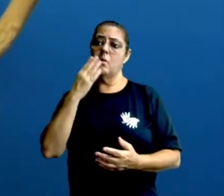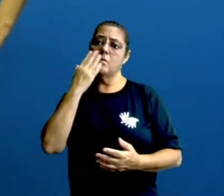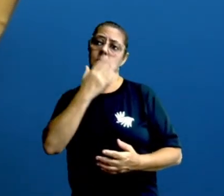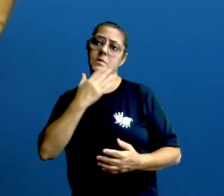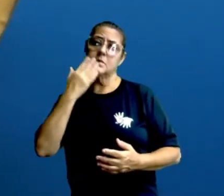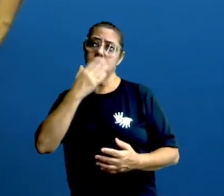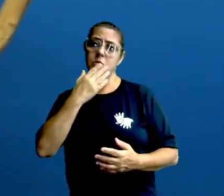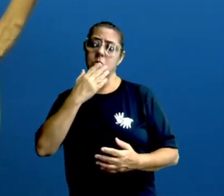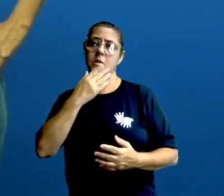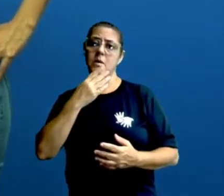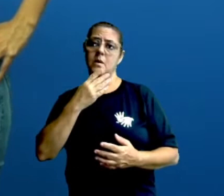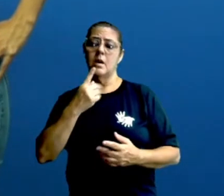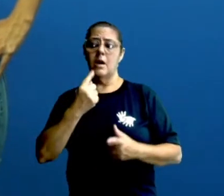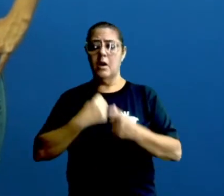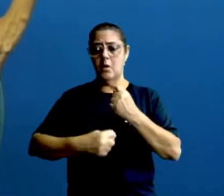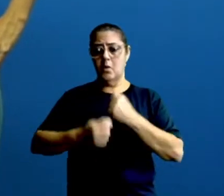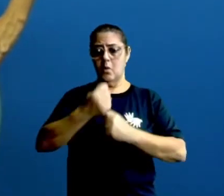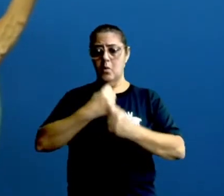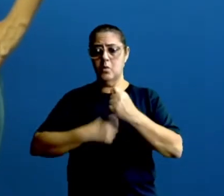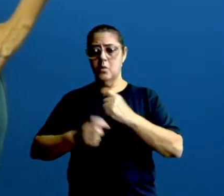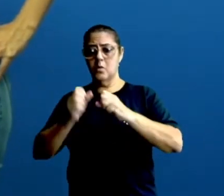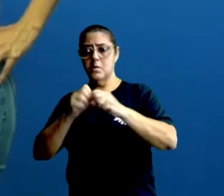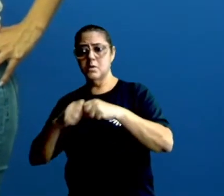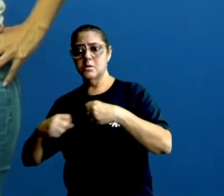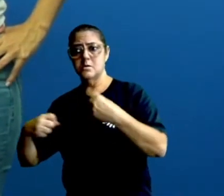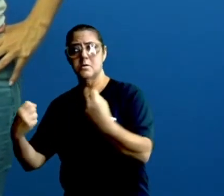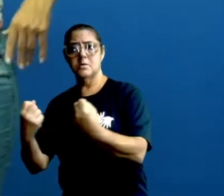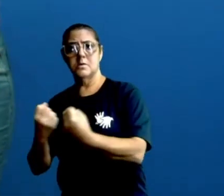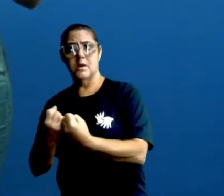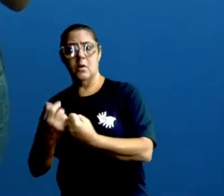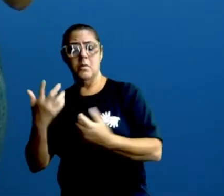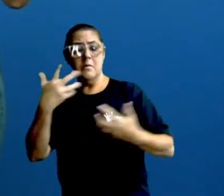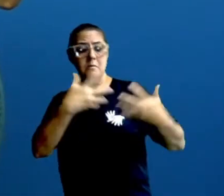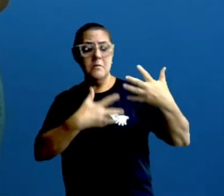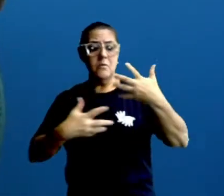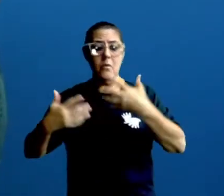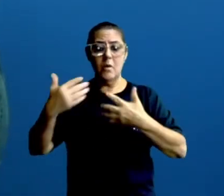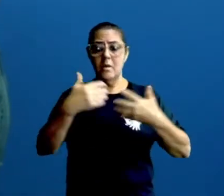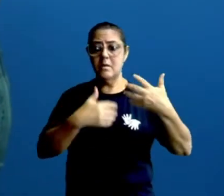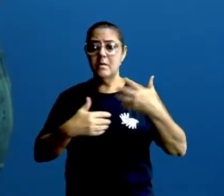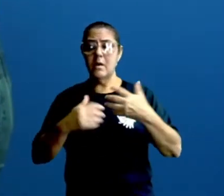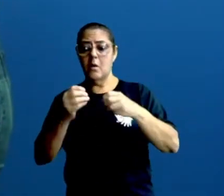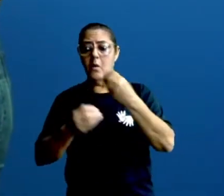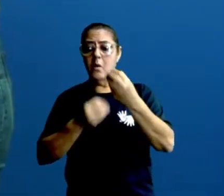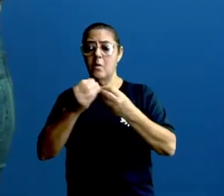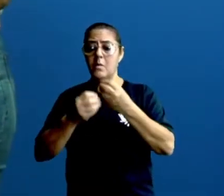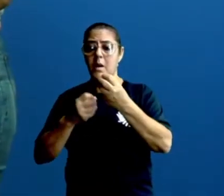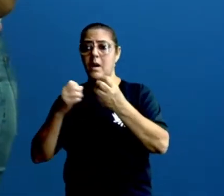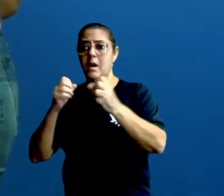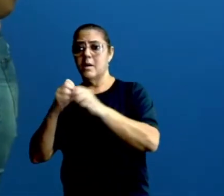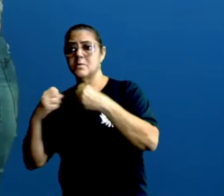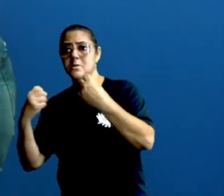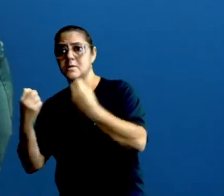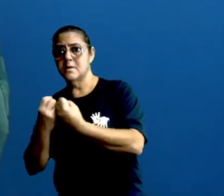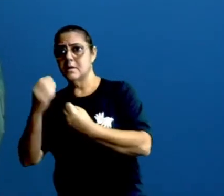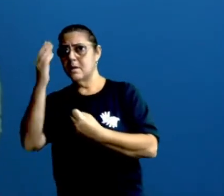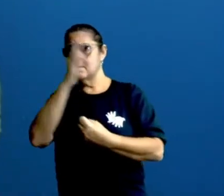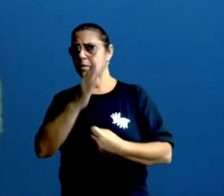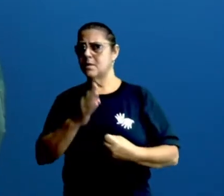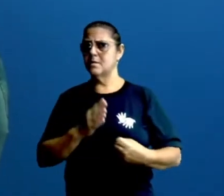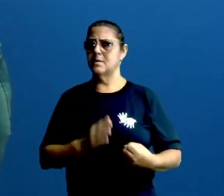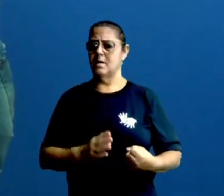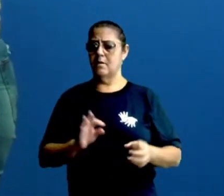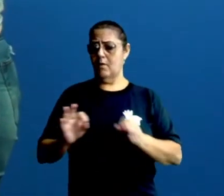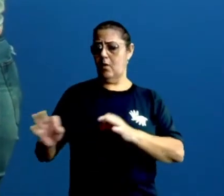é um sistema econômico, social, porque vai influenciar na forma como a sociedade brasileira ela vai